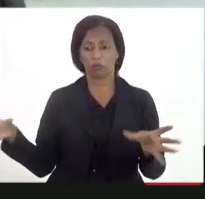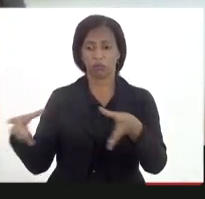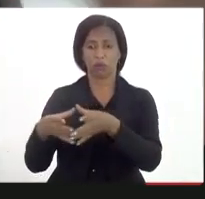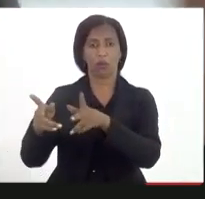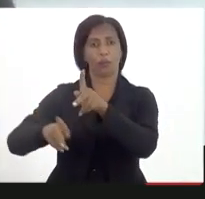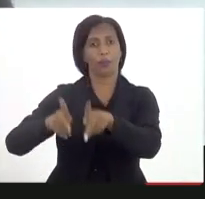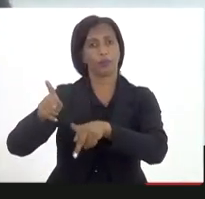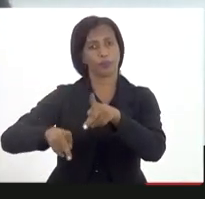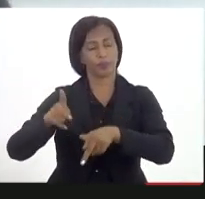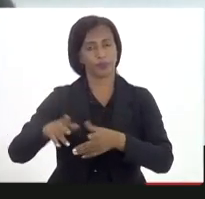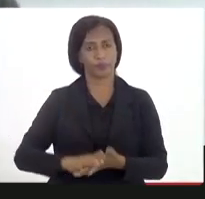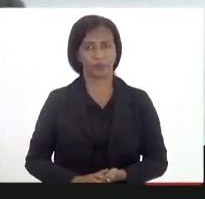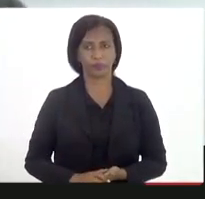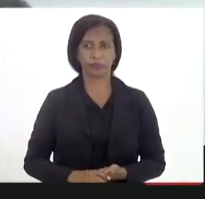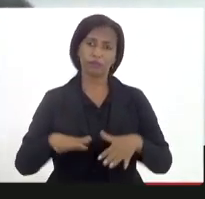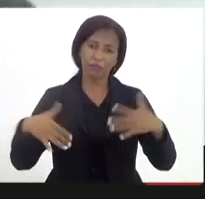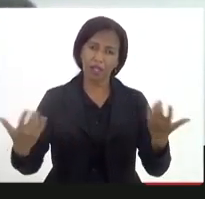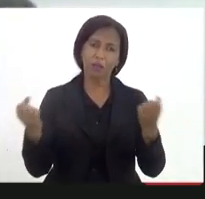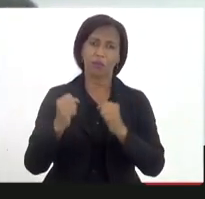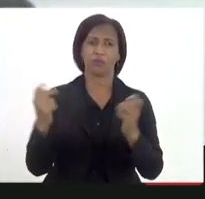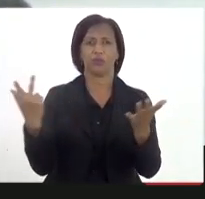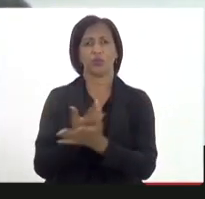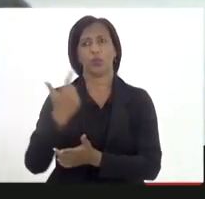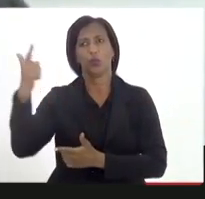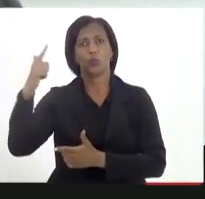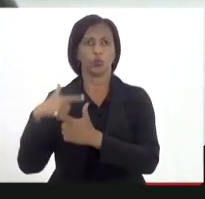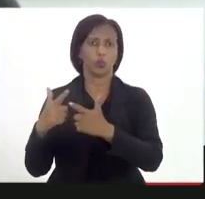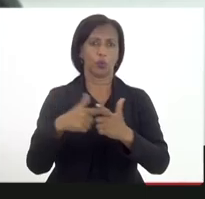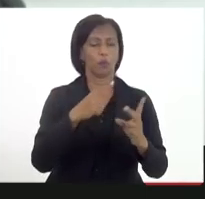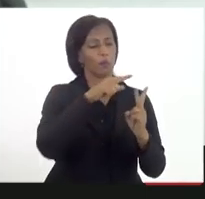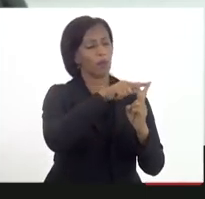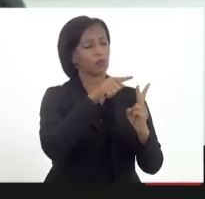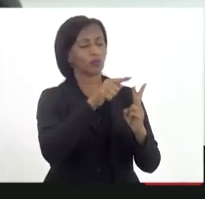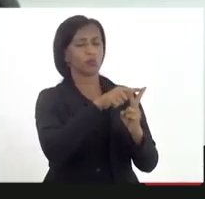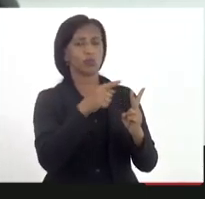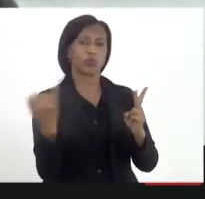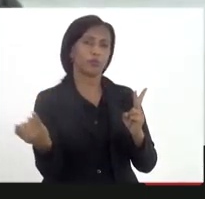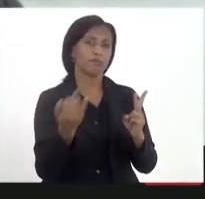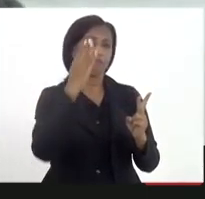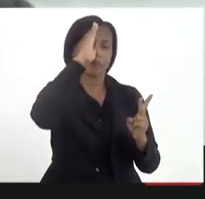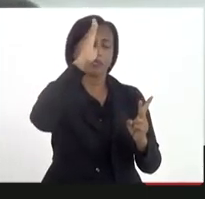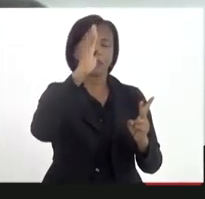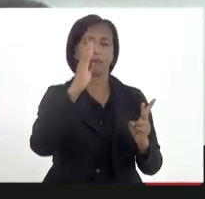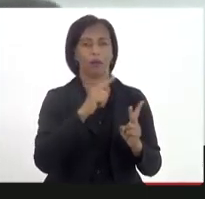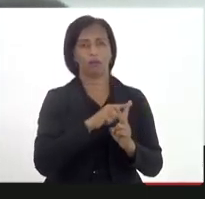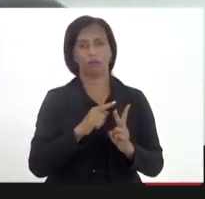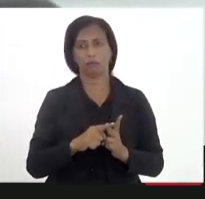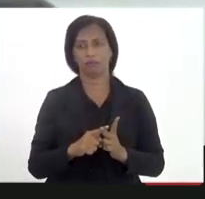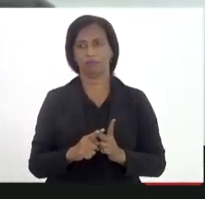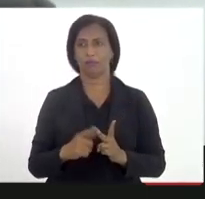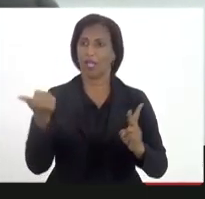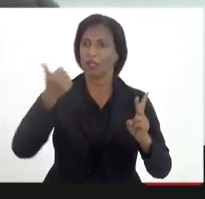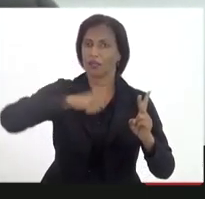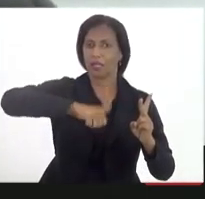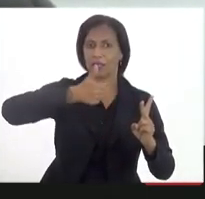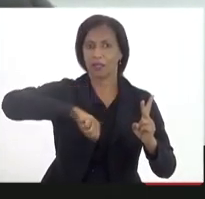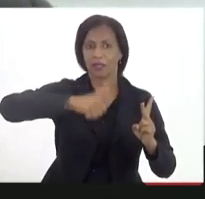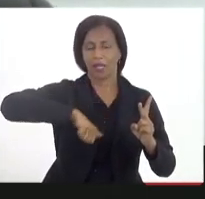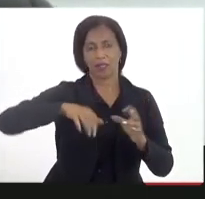aspectos claro que outros podem surgir estamos abertos a isso mas os dois Campos de abordagens são esses essa análise